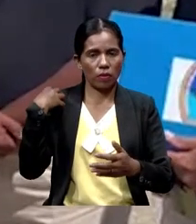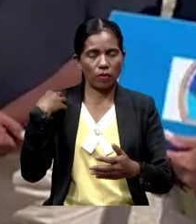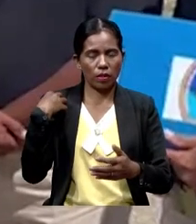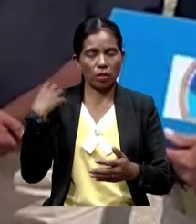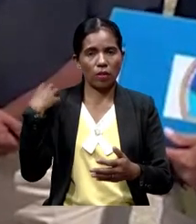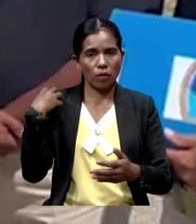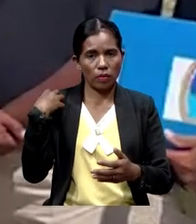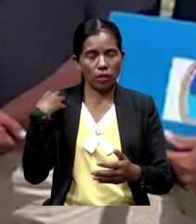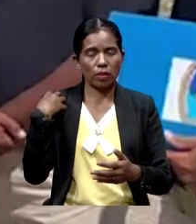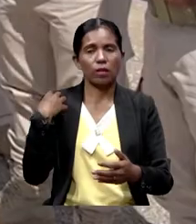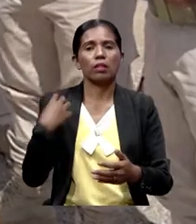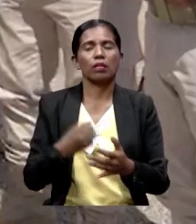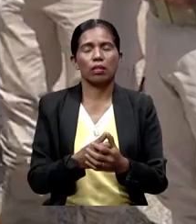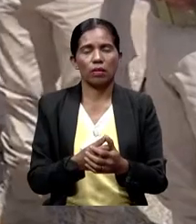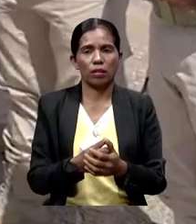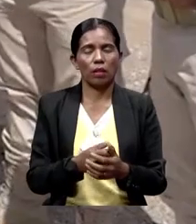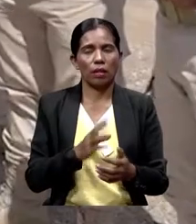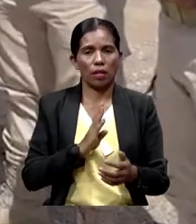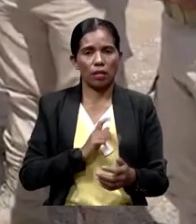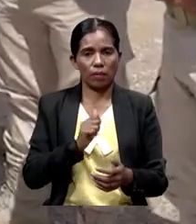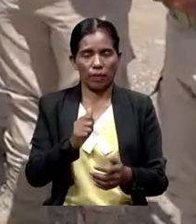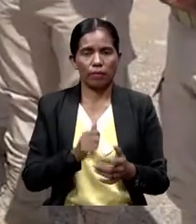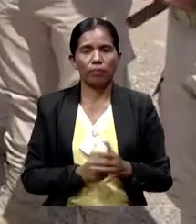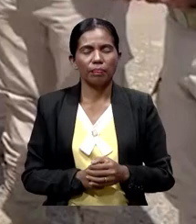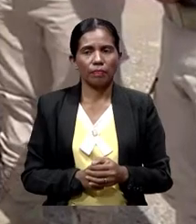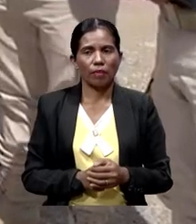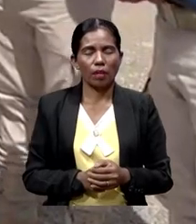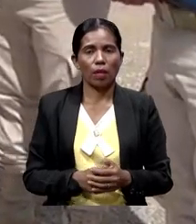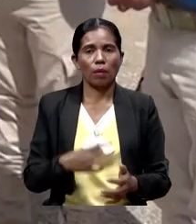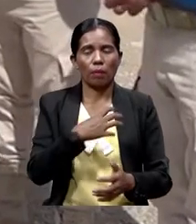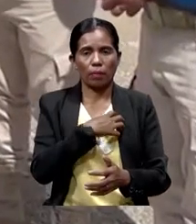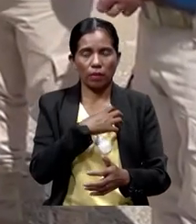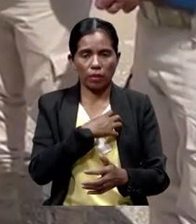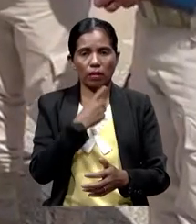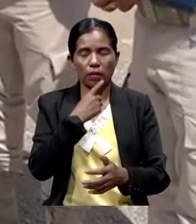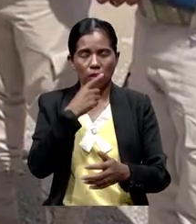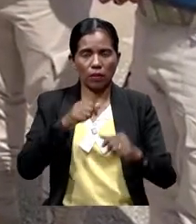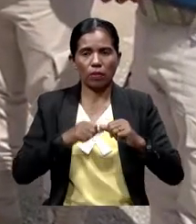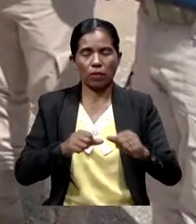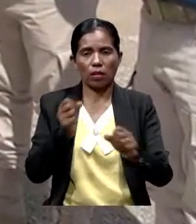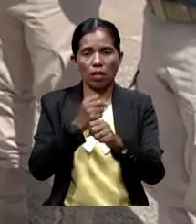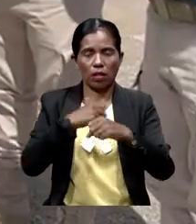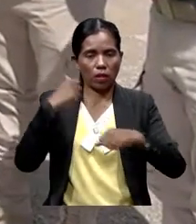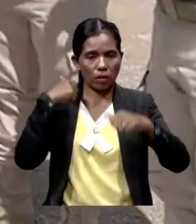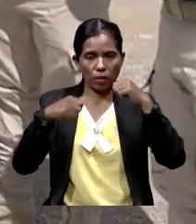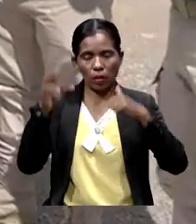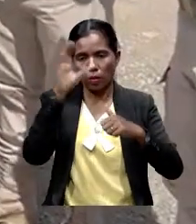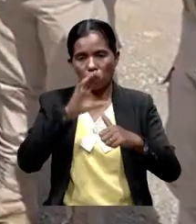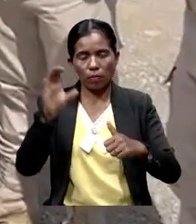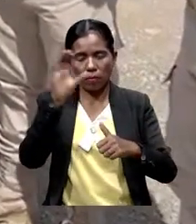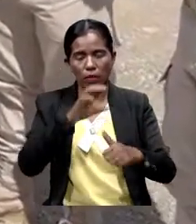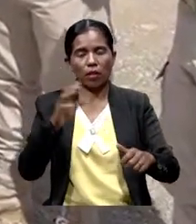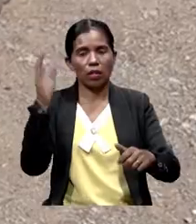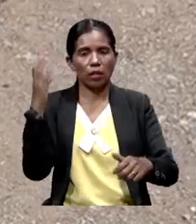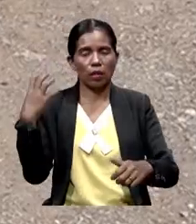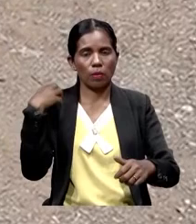Unidade Polícia Marítima iya tabai. Enquanto Unidade Polícia Marítima Companhia Bravo continua halu atividade operasional iya posto UPM